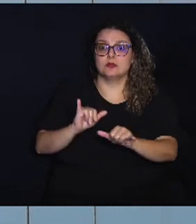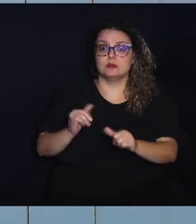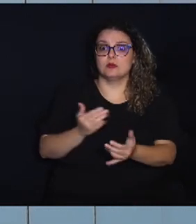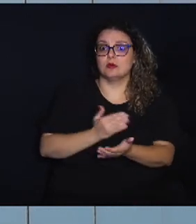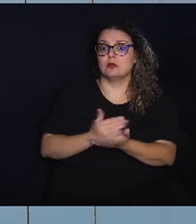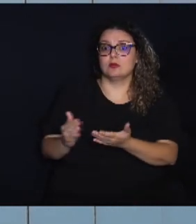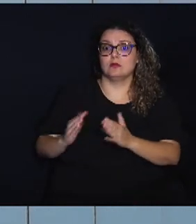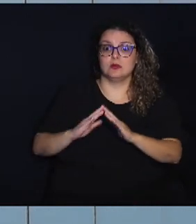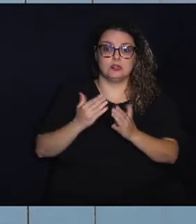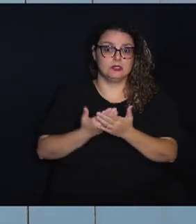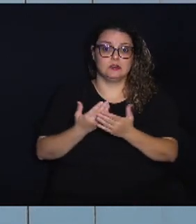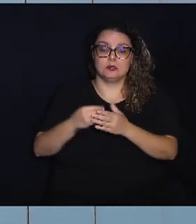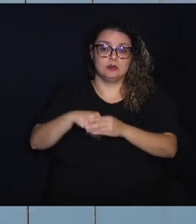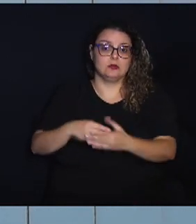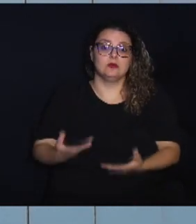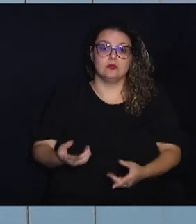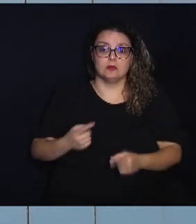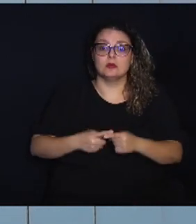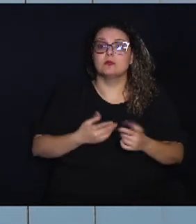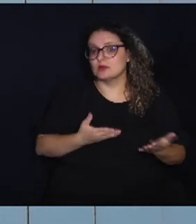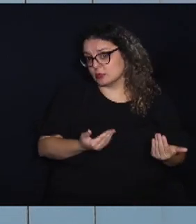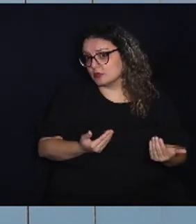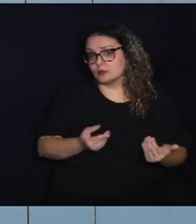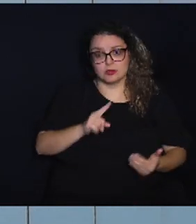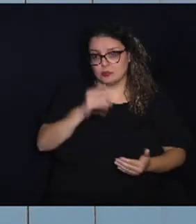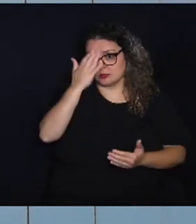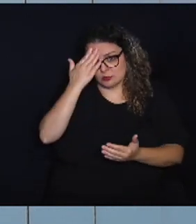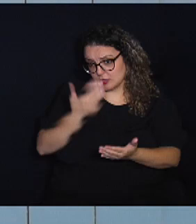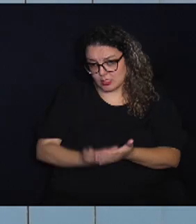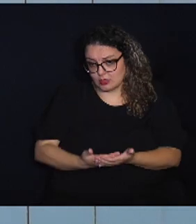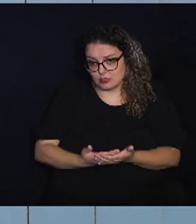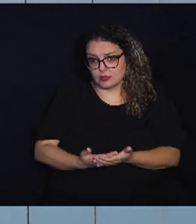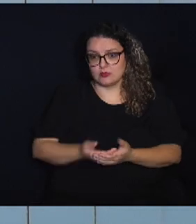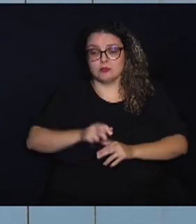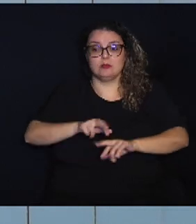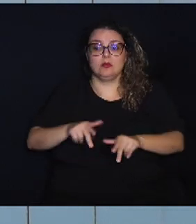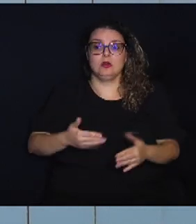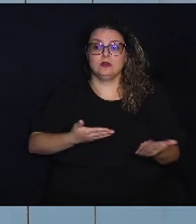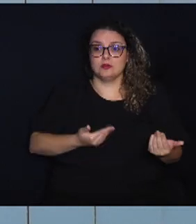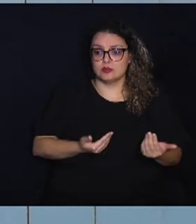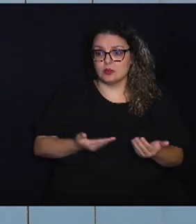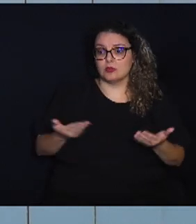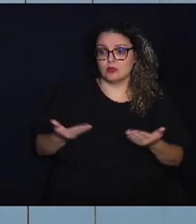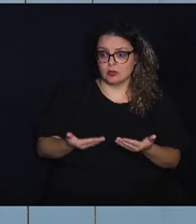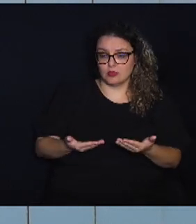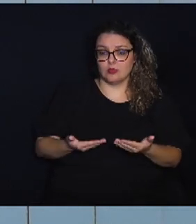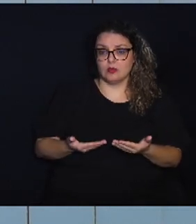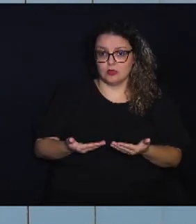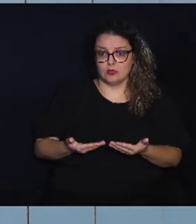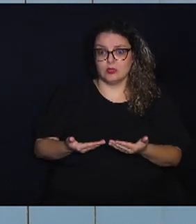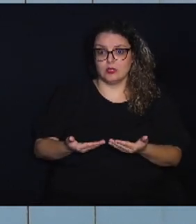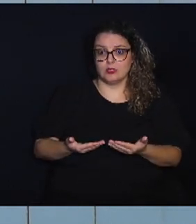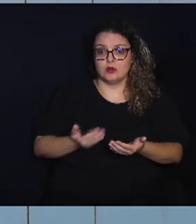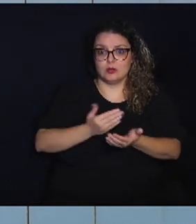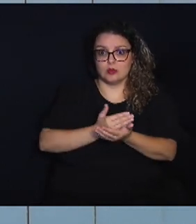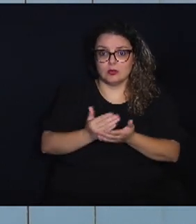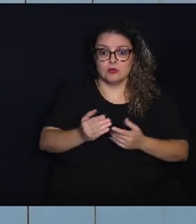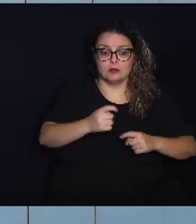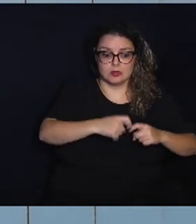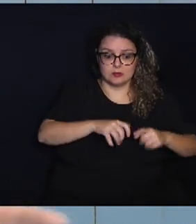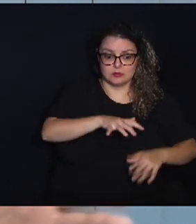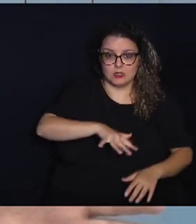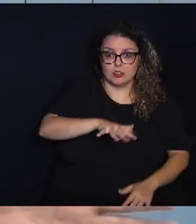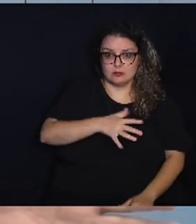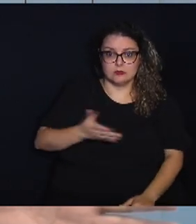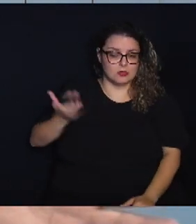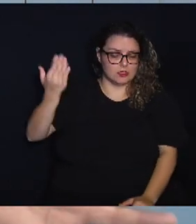nas escolas, porque os jovens hoje também não acreditam. Porque muitos jovens que hoje aí estão iniciando a vida sexual,